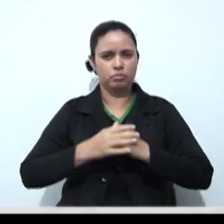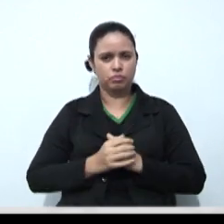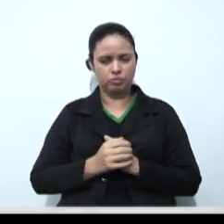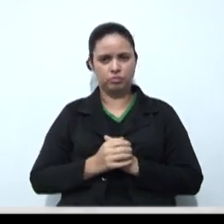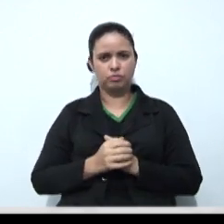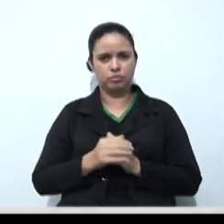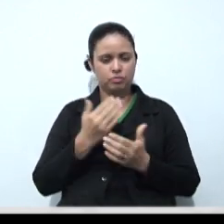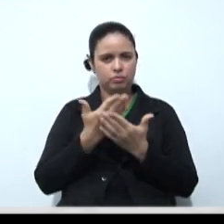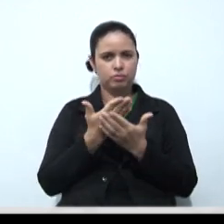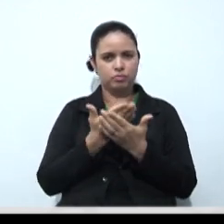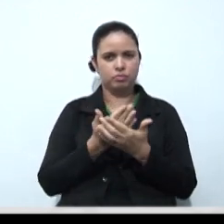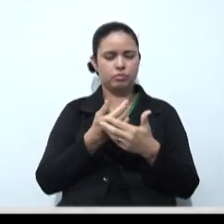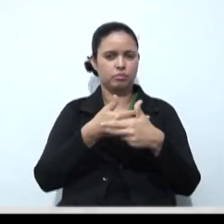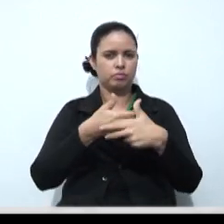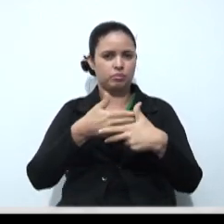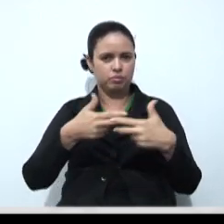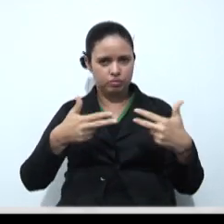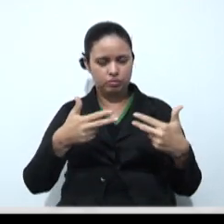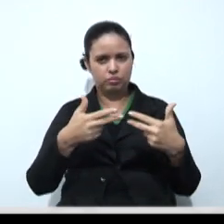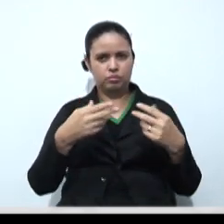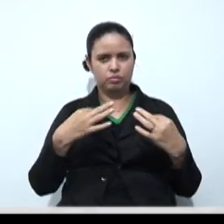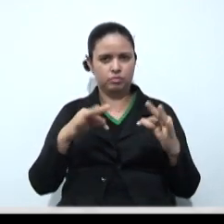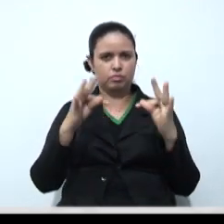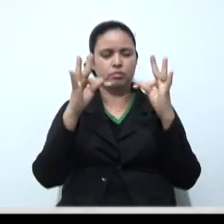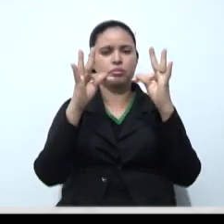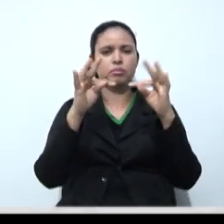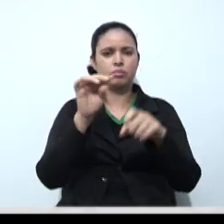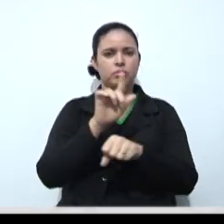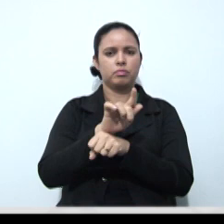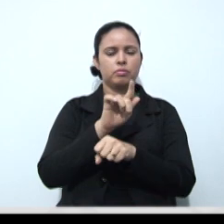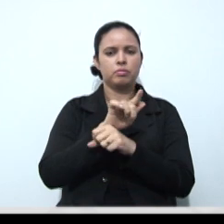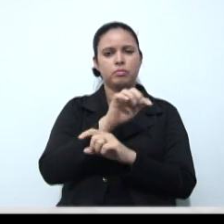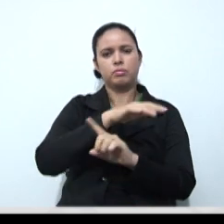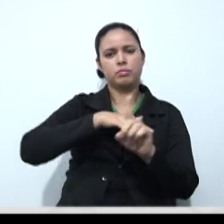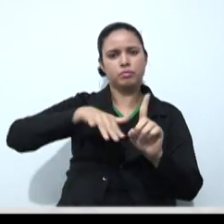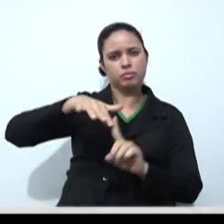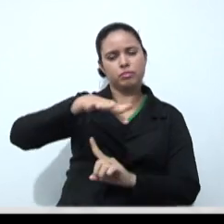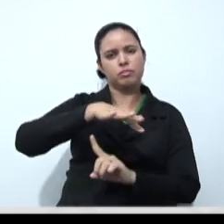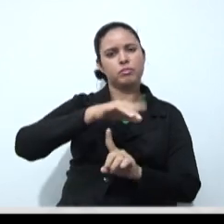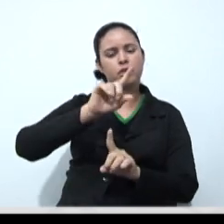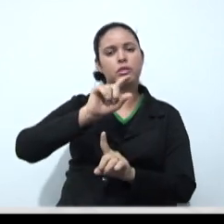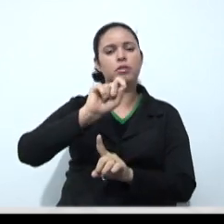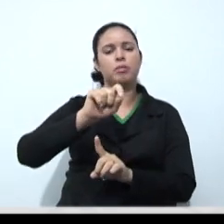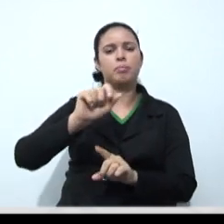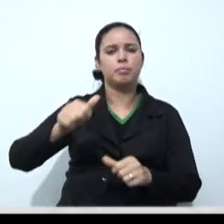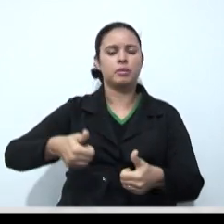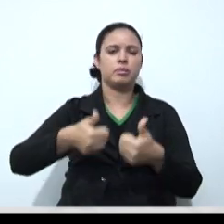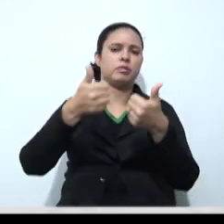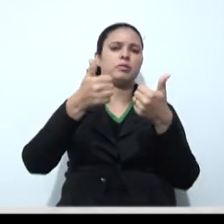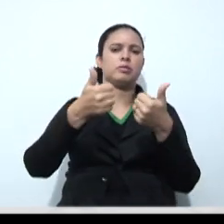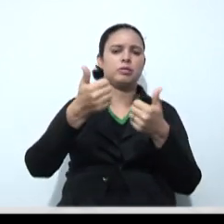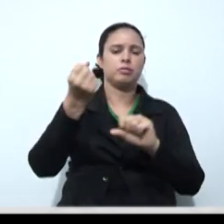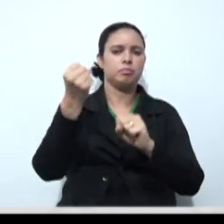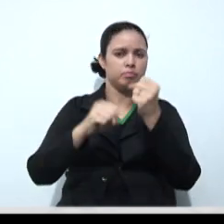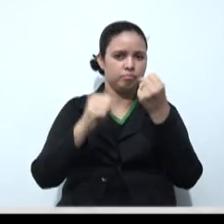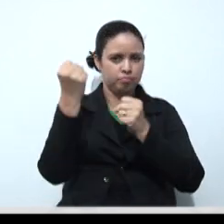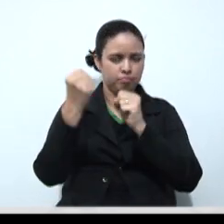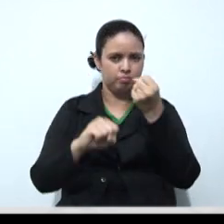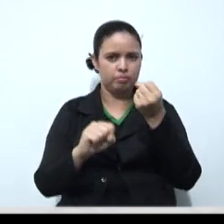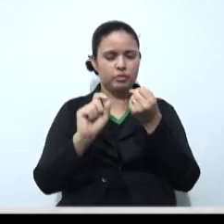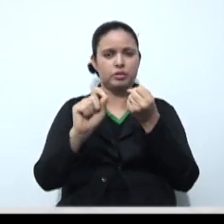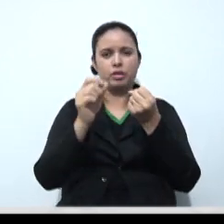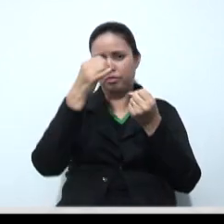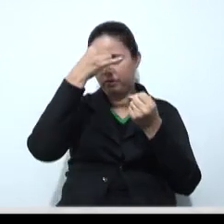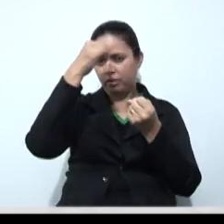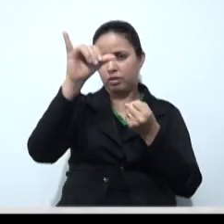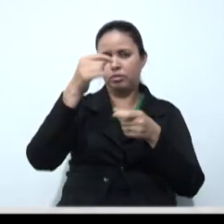são estudadas várias ferramentas tecnológicas para o gerenciamento ambiental que visam aprimorar as linhas de produção de forma a não